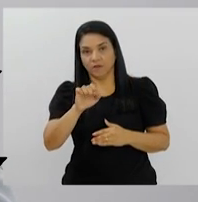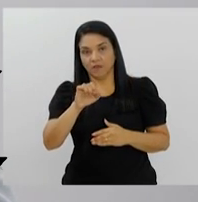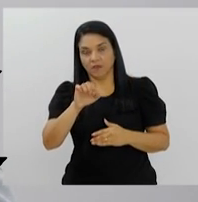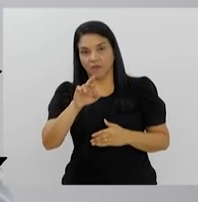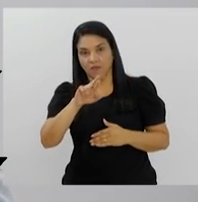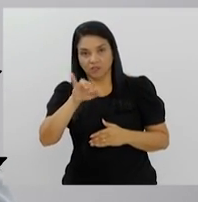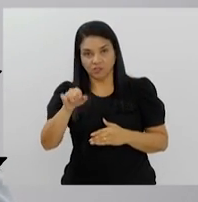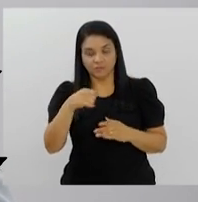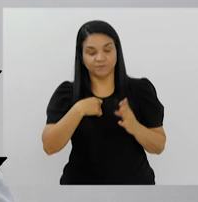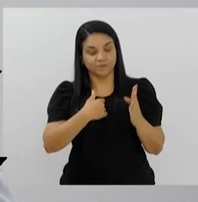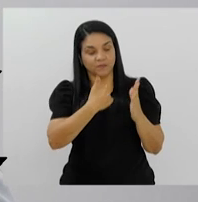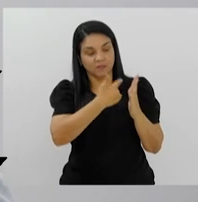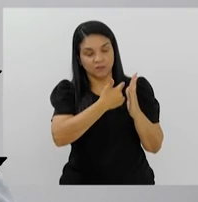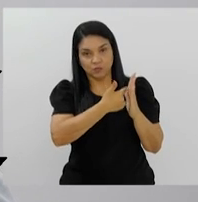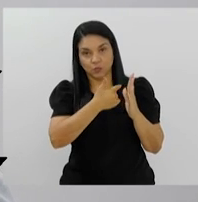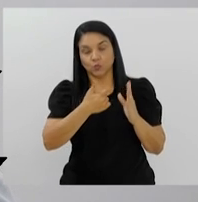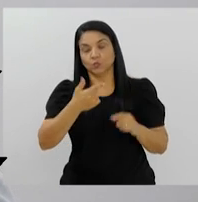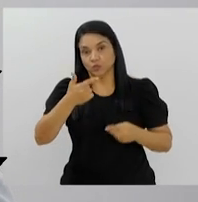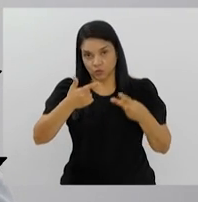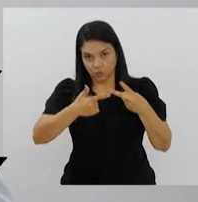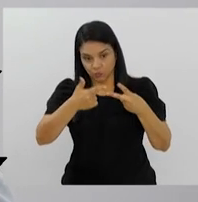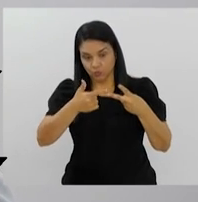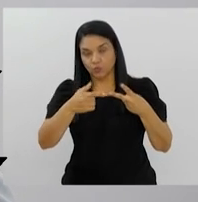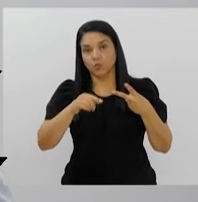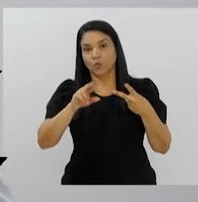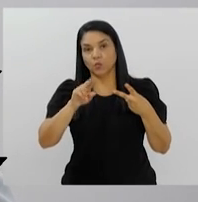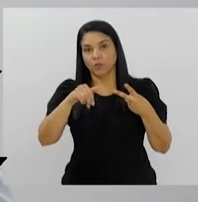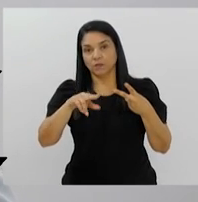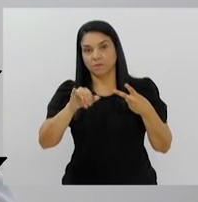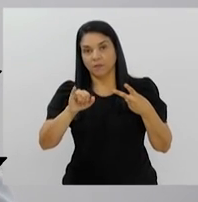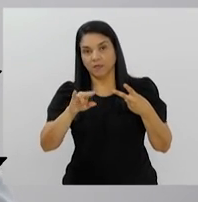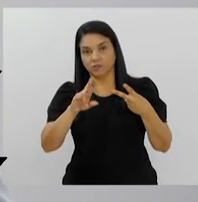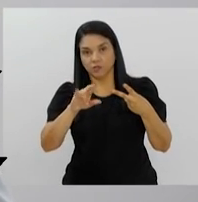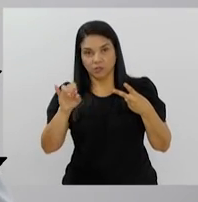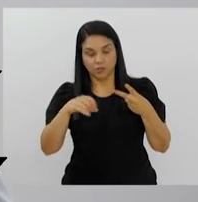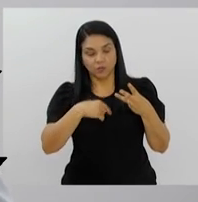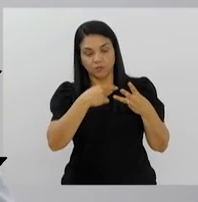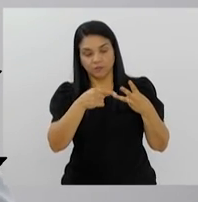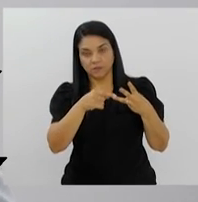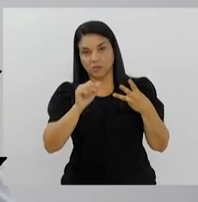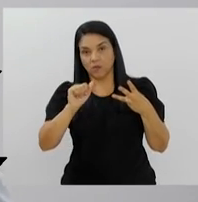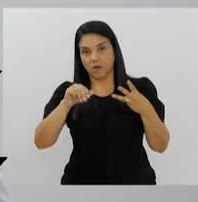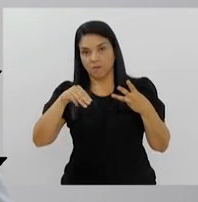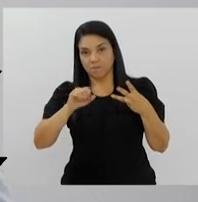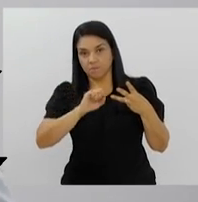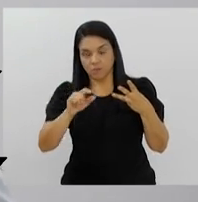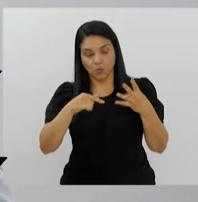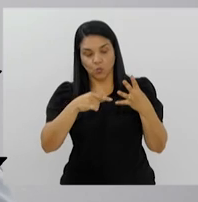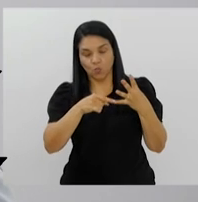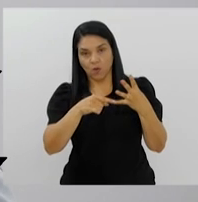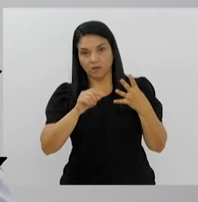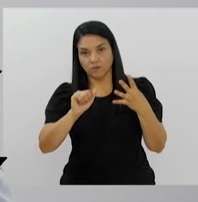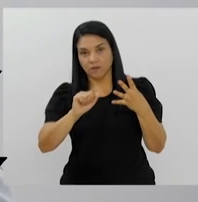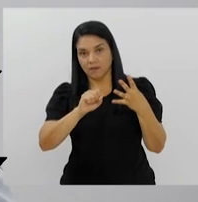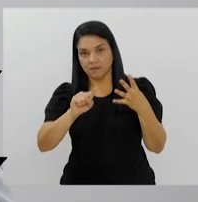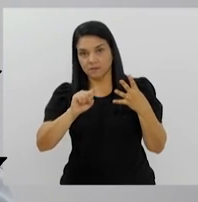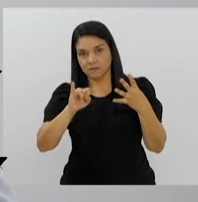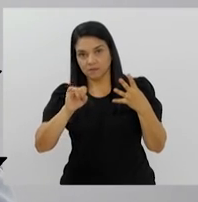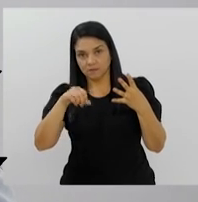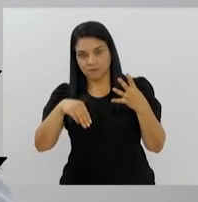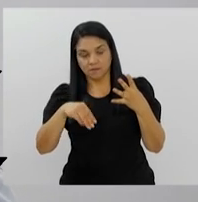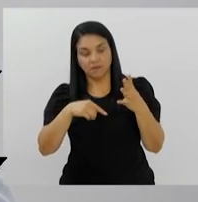Unimed Rio em segundo terceiro vem a 1000 em quarto assim